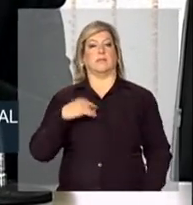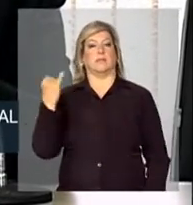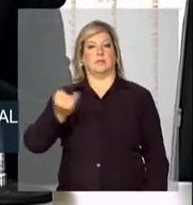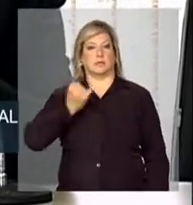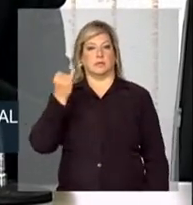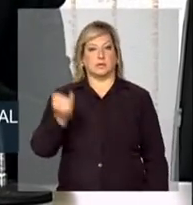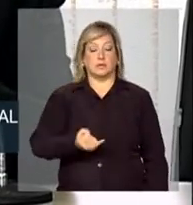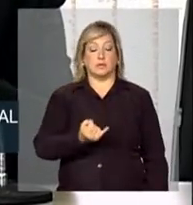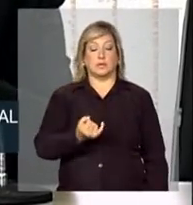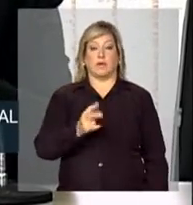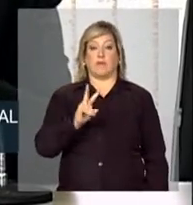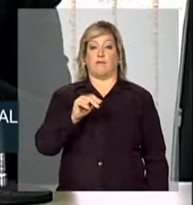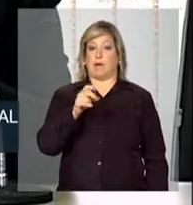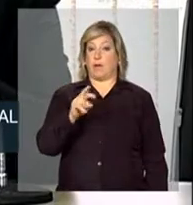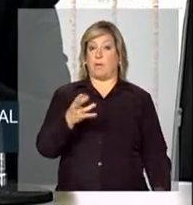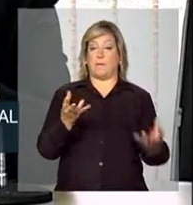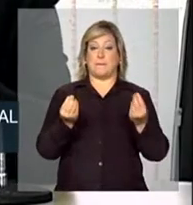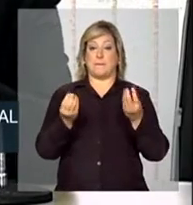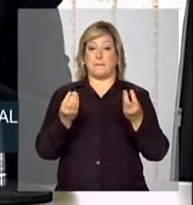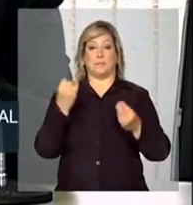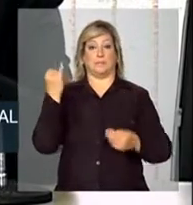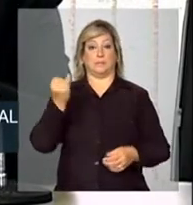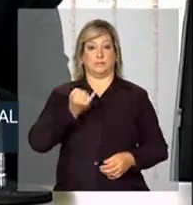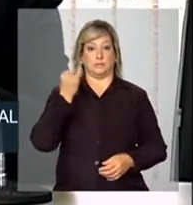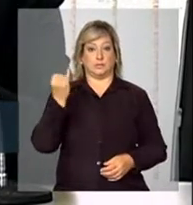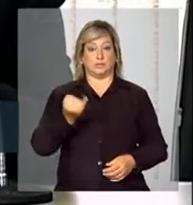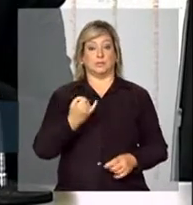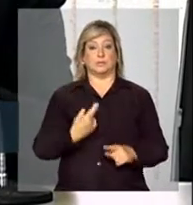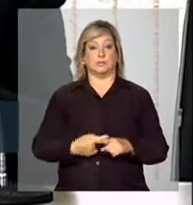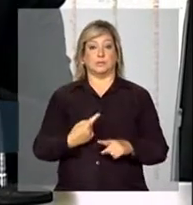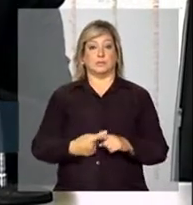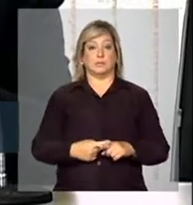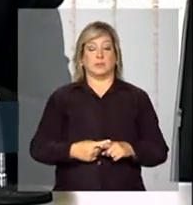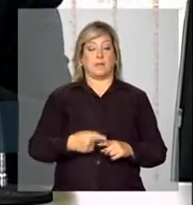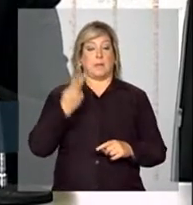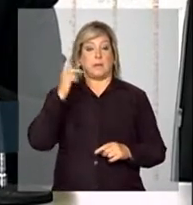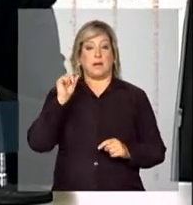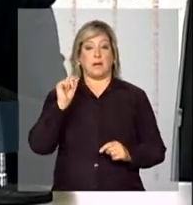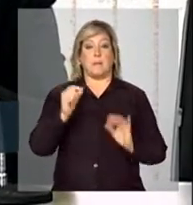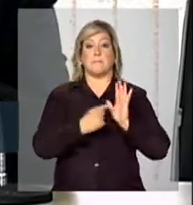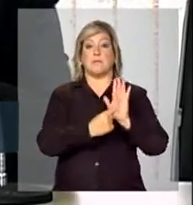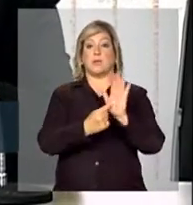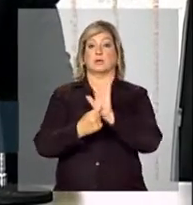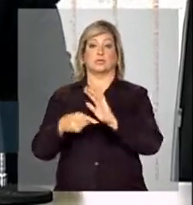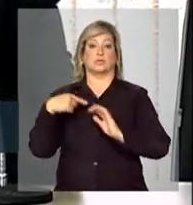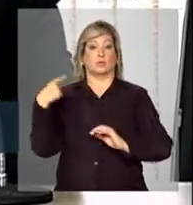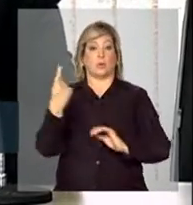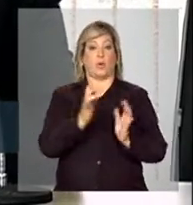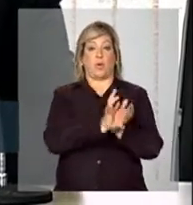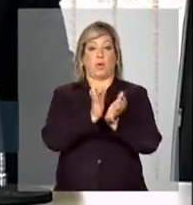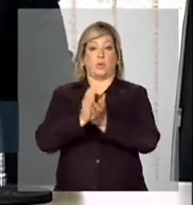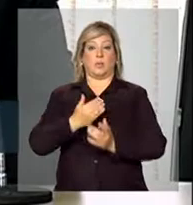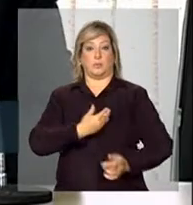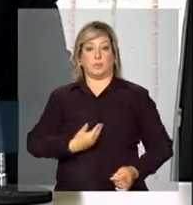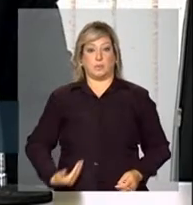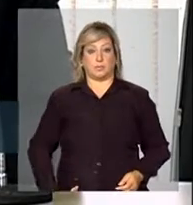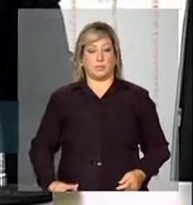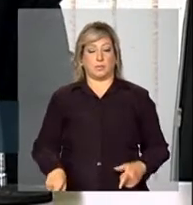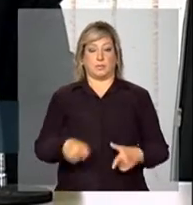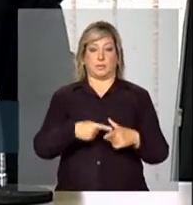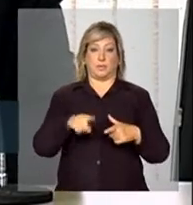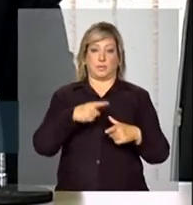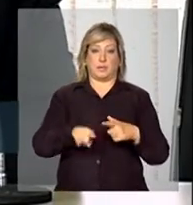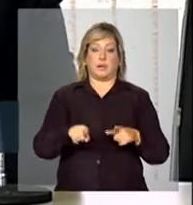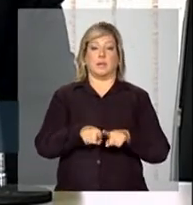e um significado muito importante para colocar para os órgãos públicos o problema para demonstrar que as